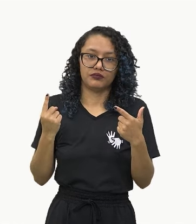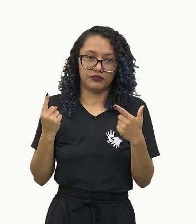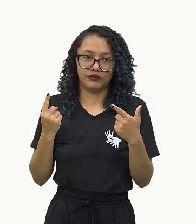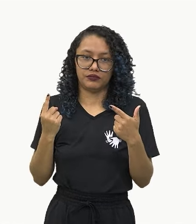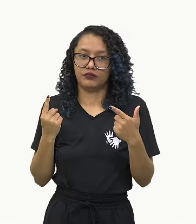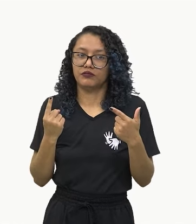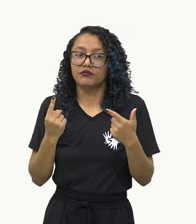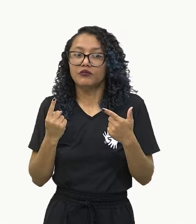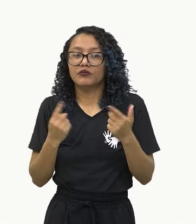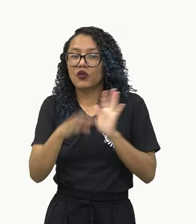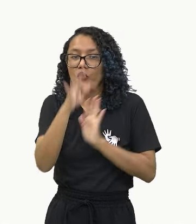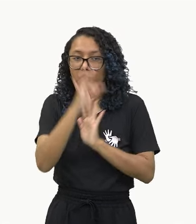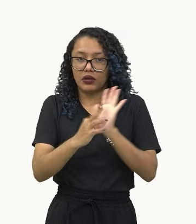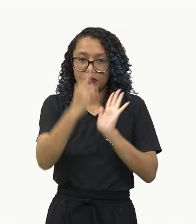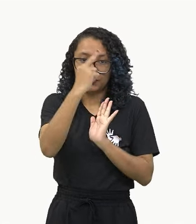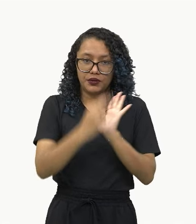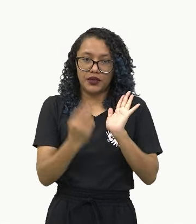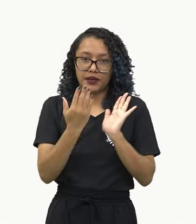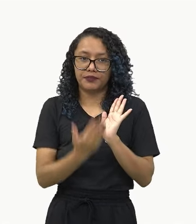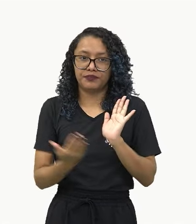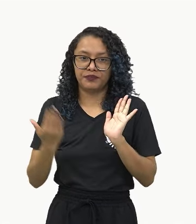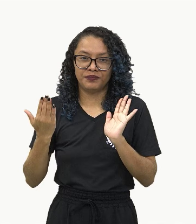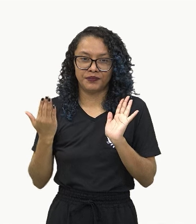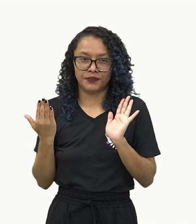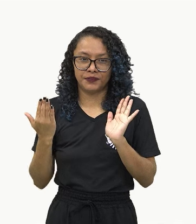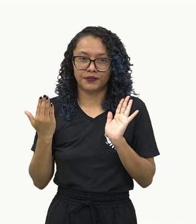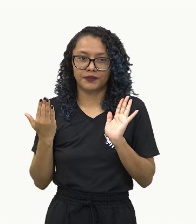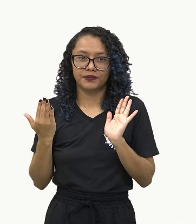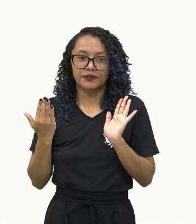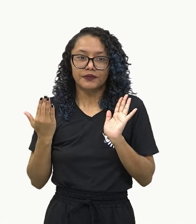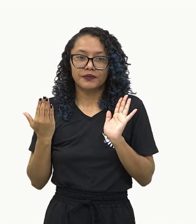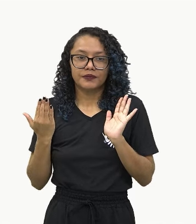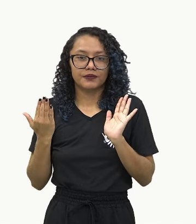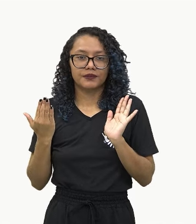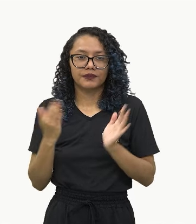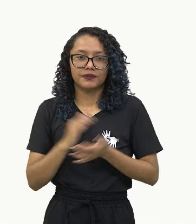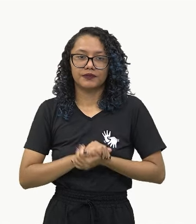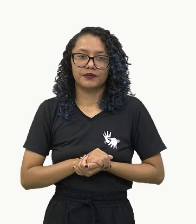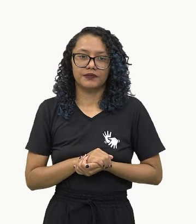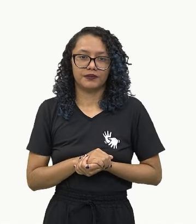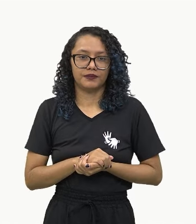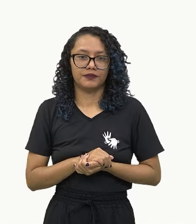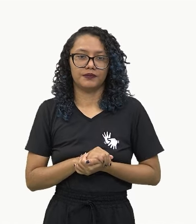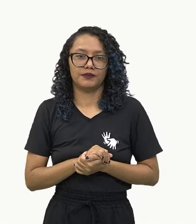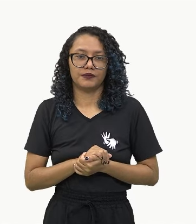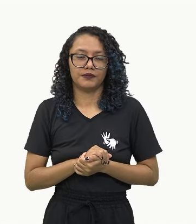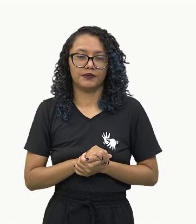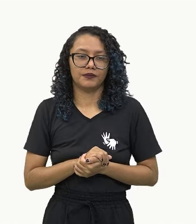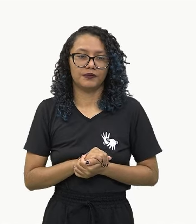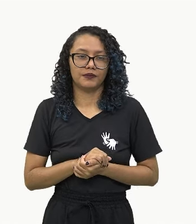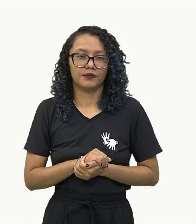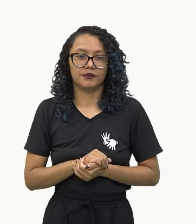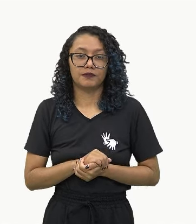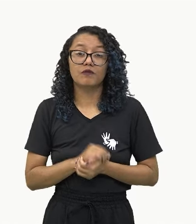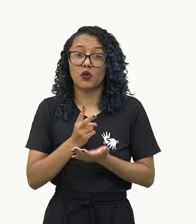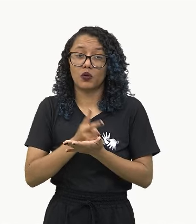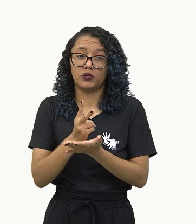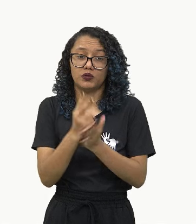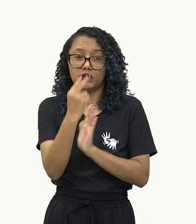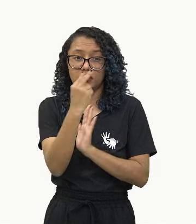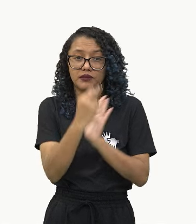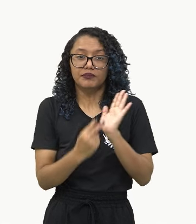um passado muito recente. Aqui, a ação referida ocorre justo